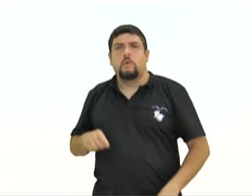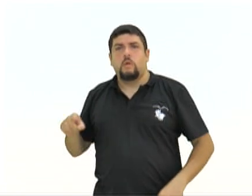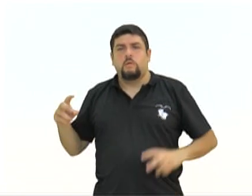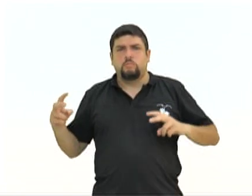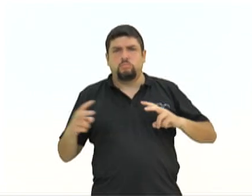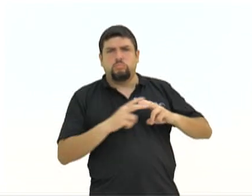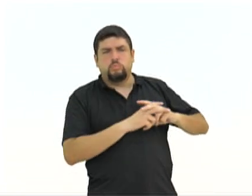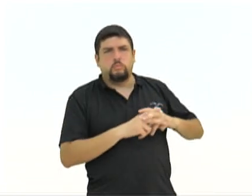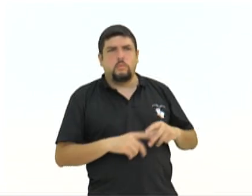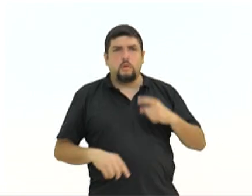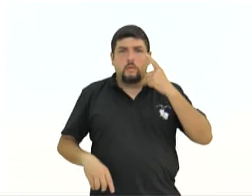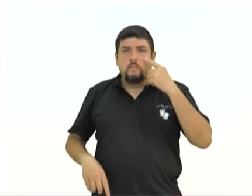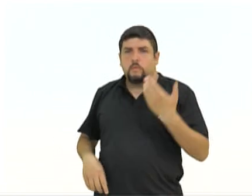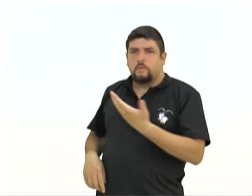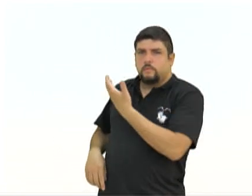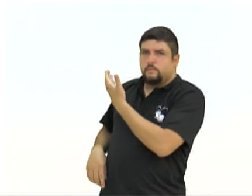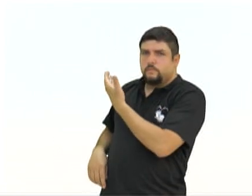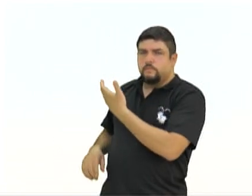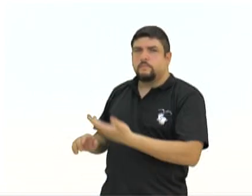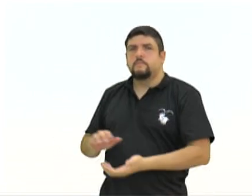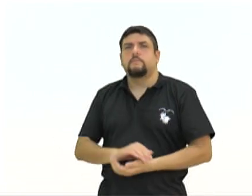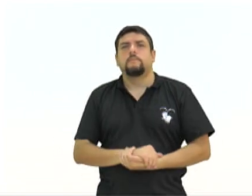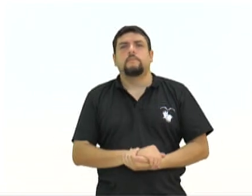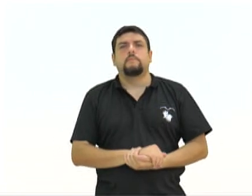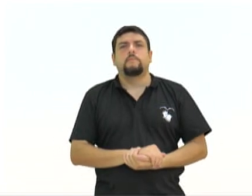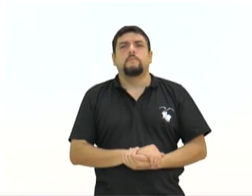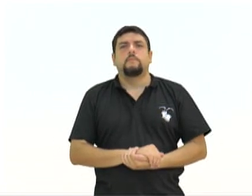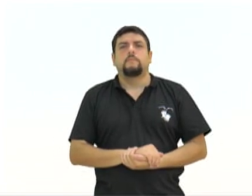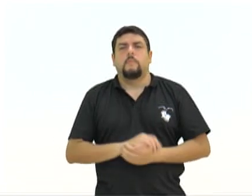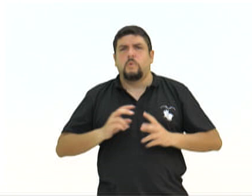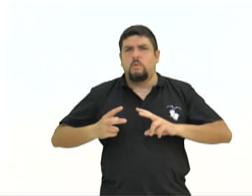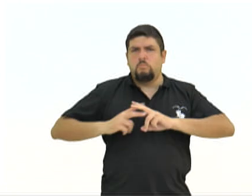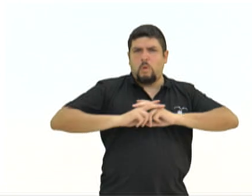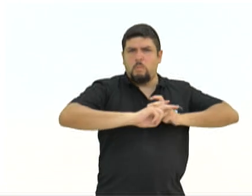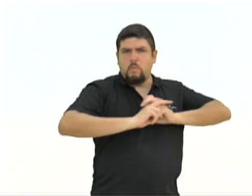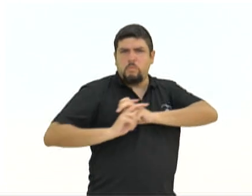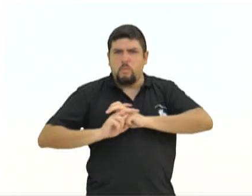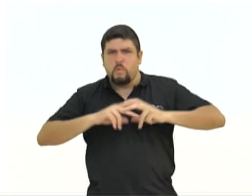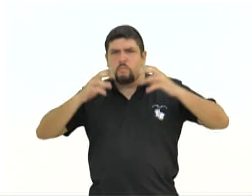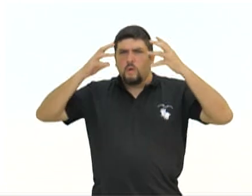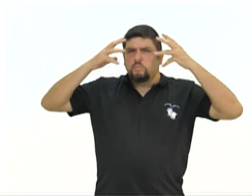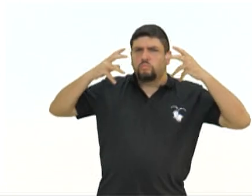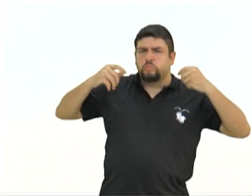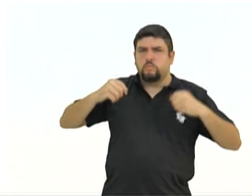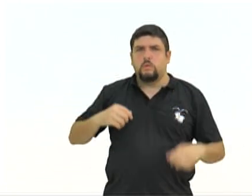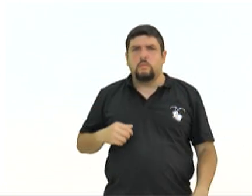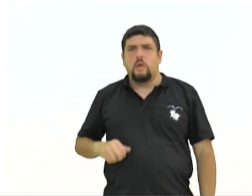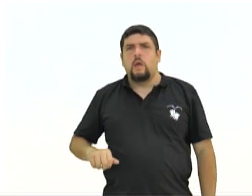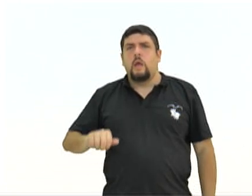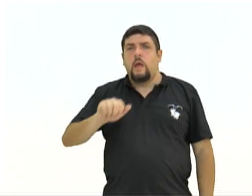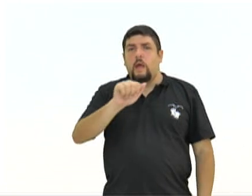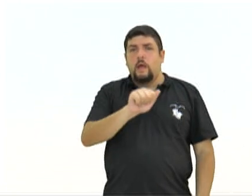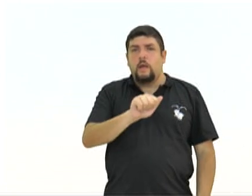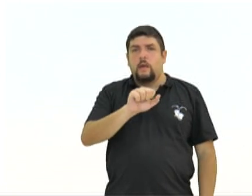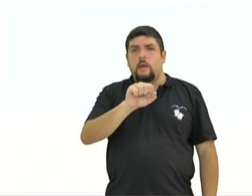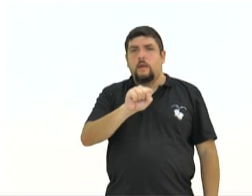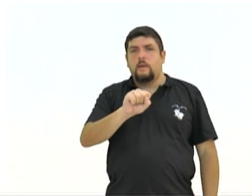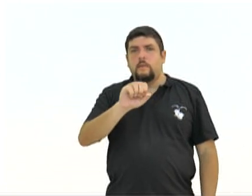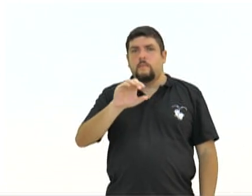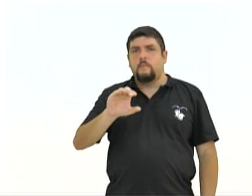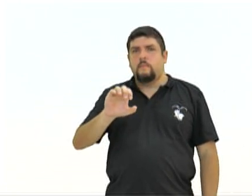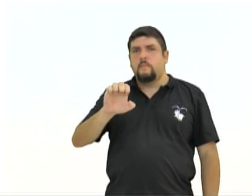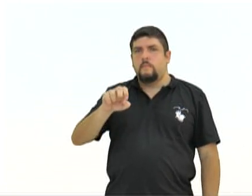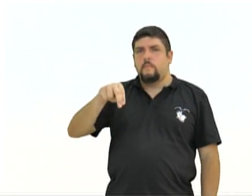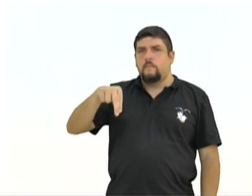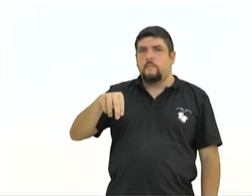leão enorme, né? E aqui na terceira linha do nosso slide, a palavra ascendeu escrita com SC. Né? Então,